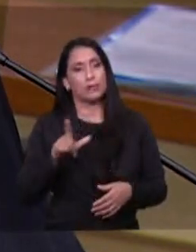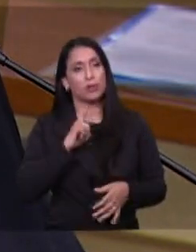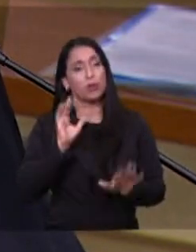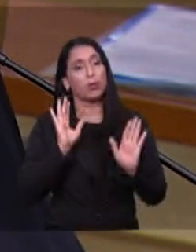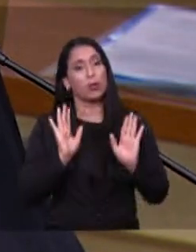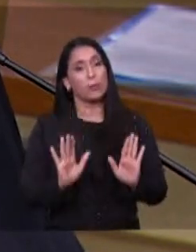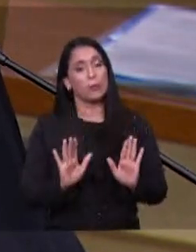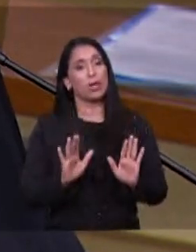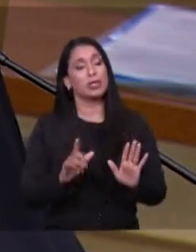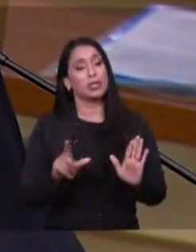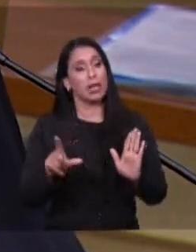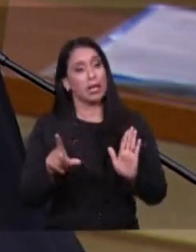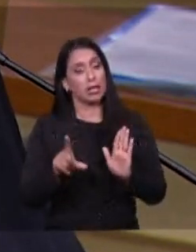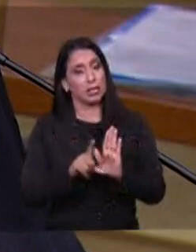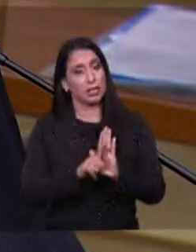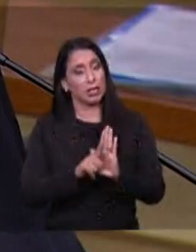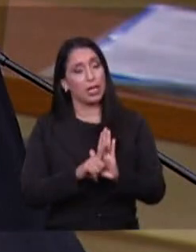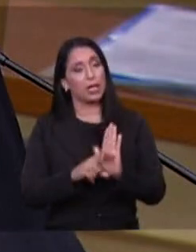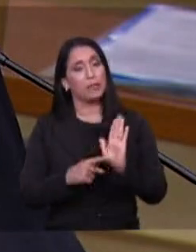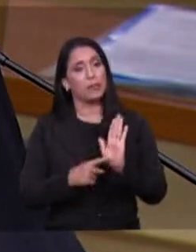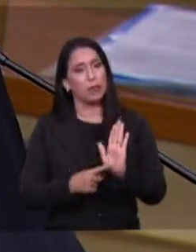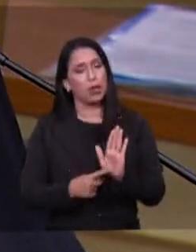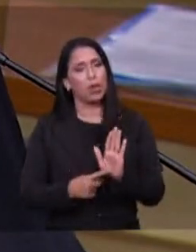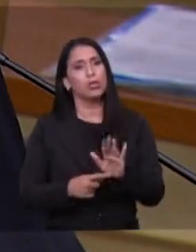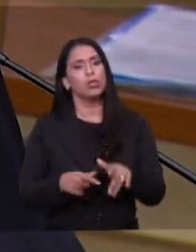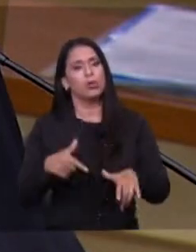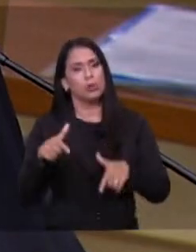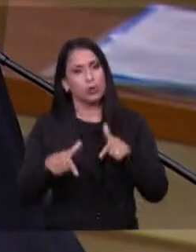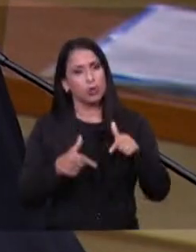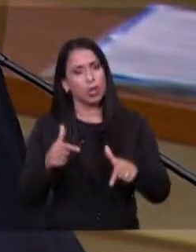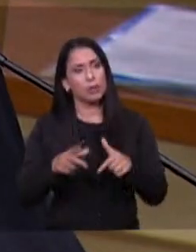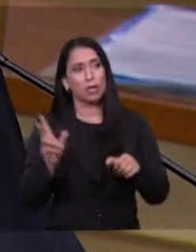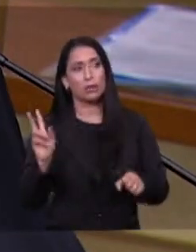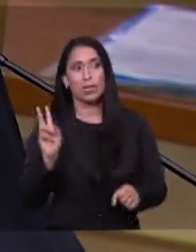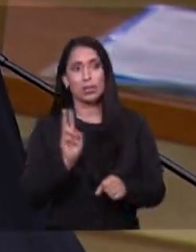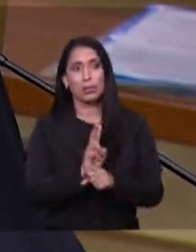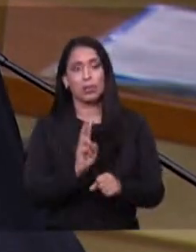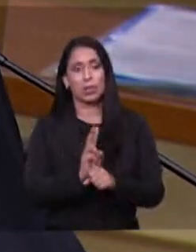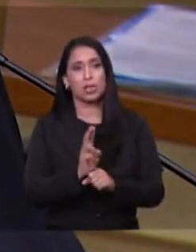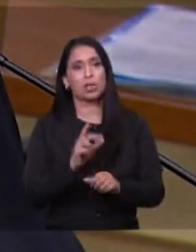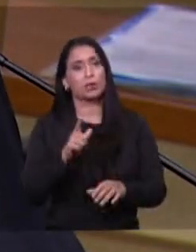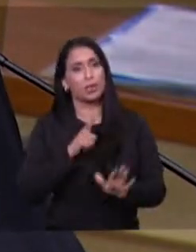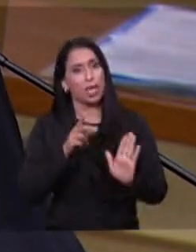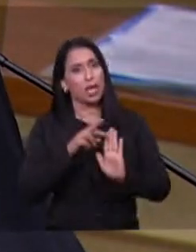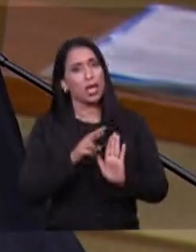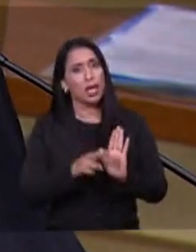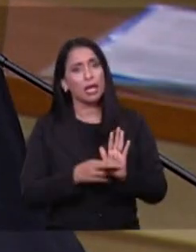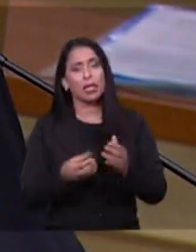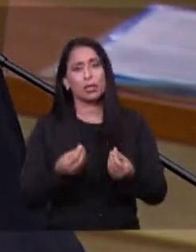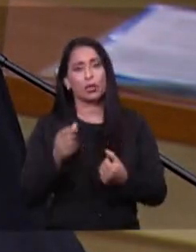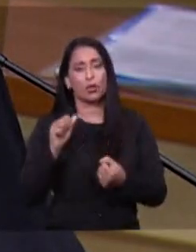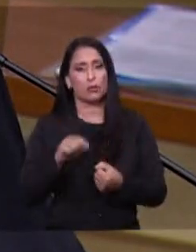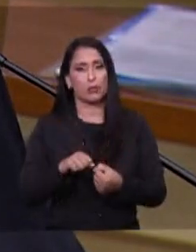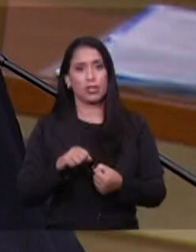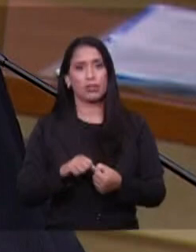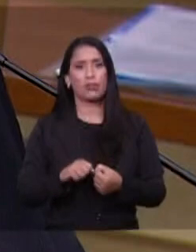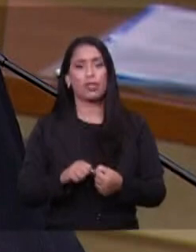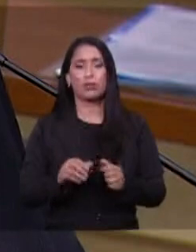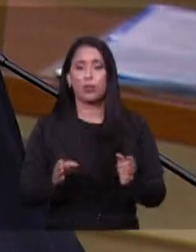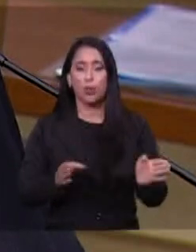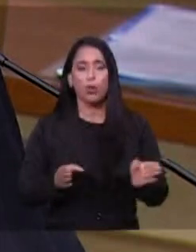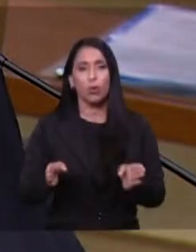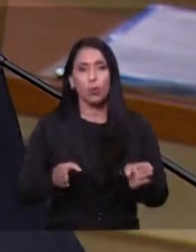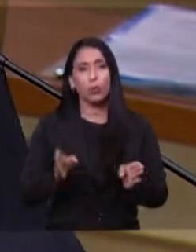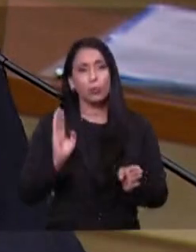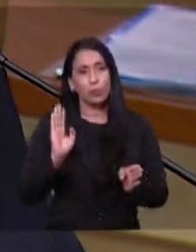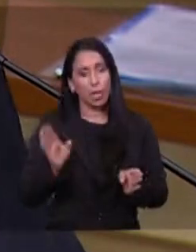implica dizer que o legislador não possa, para operacionalizar essa proteção, criar regras de procedimento, inclusive com prazos